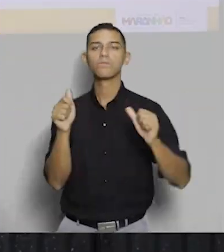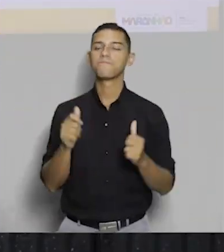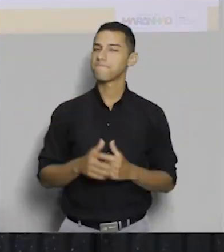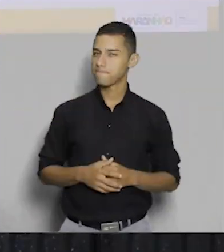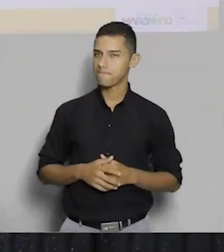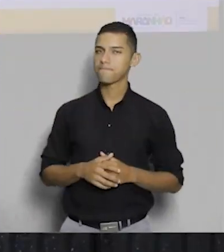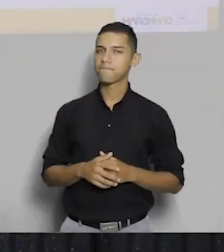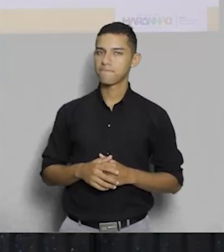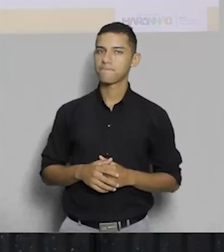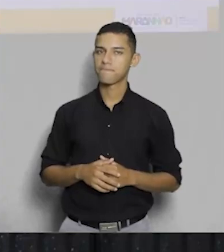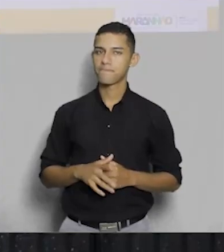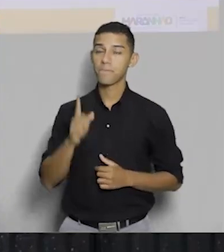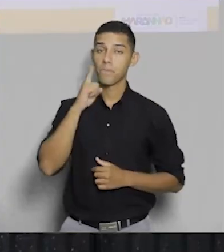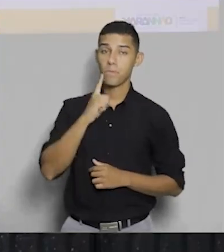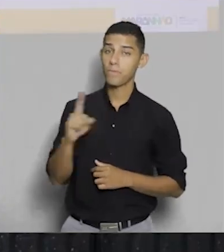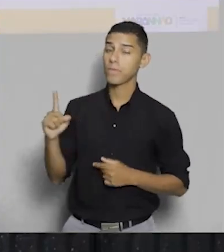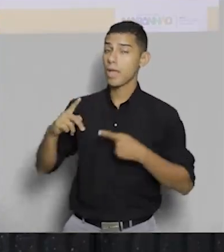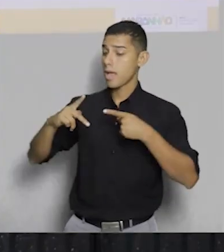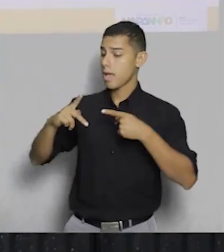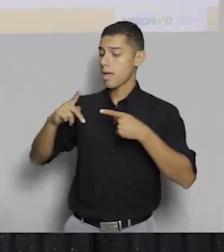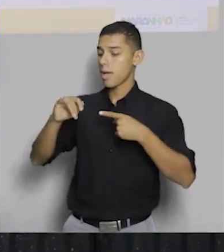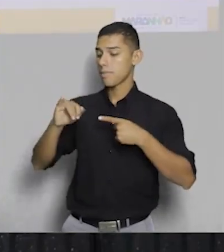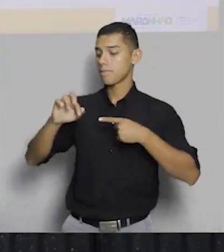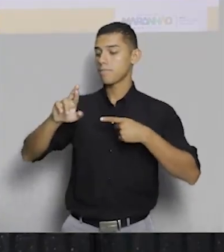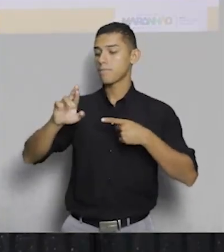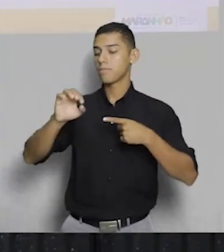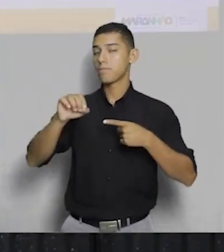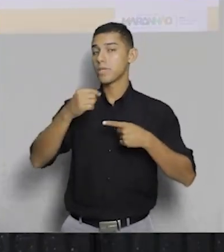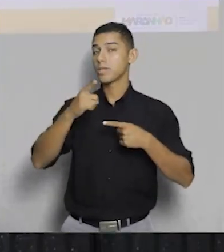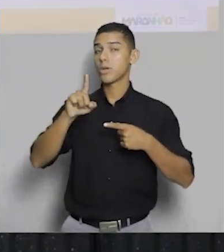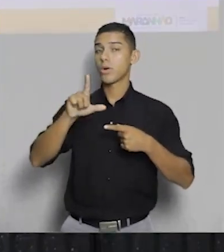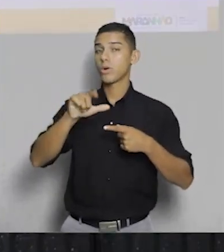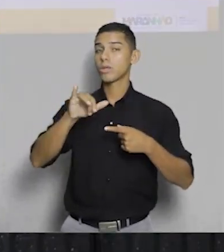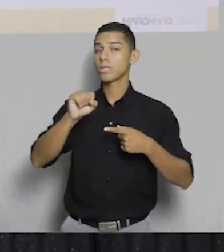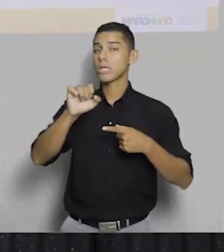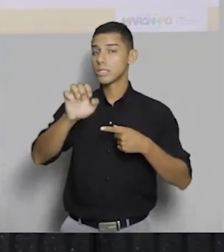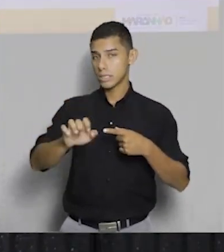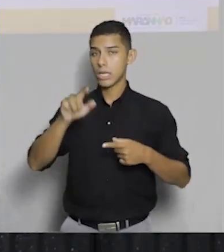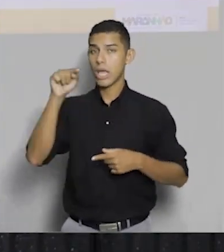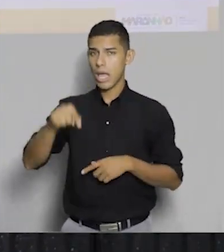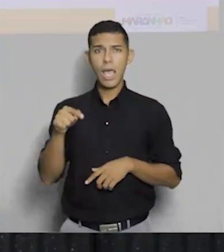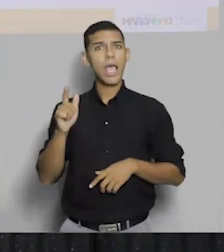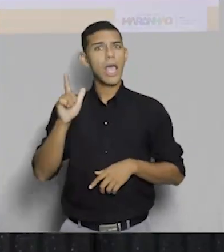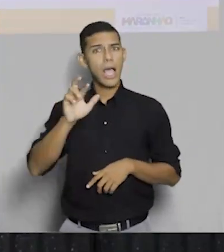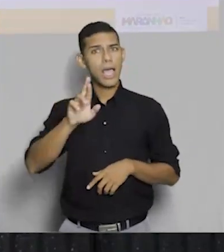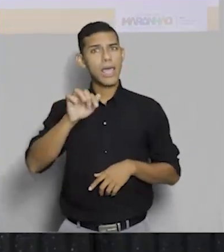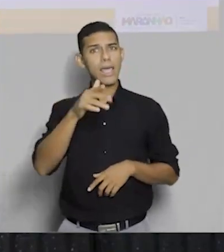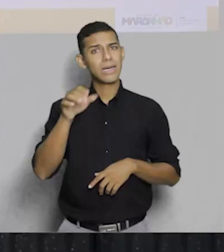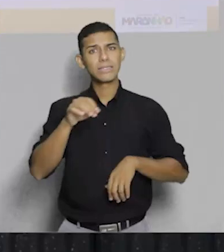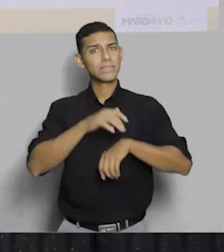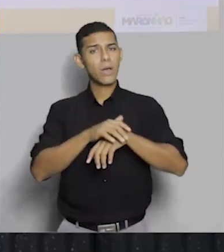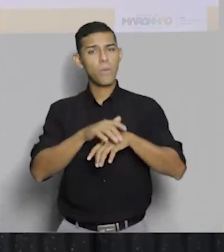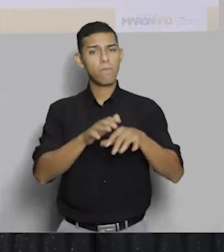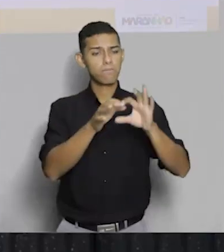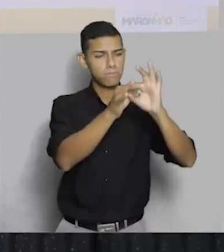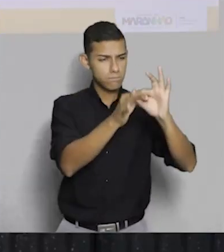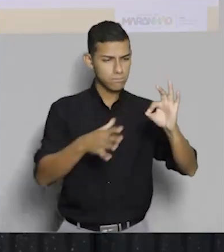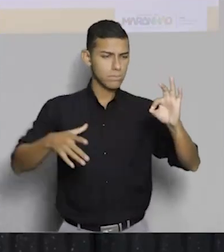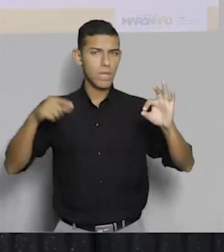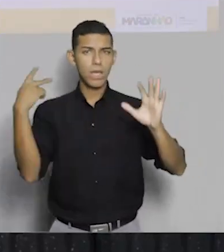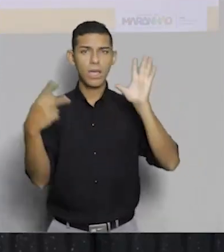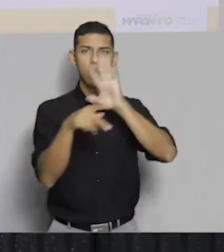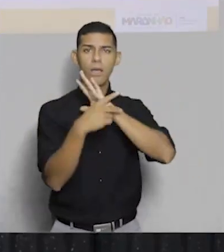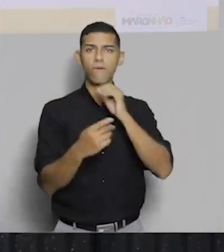ok? E a pirólise? A pirólise é a reação desencadeada